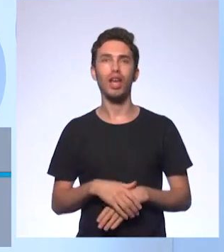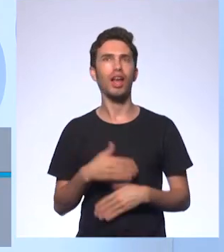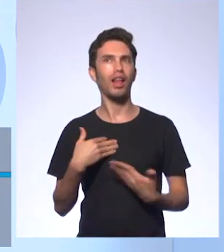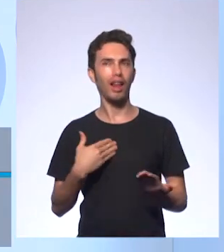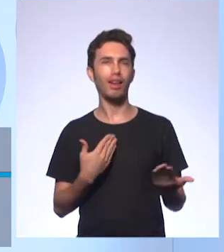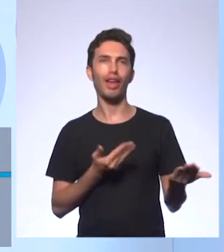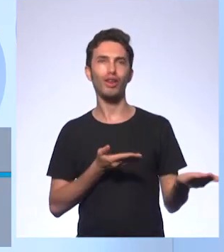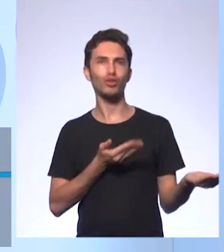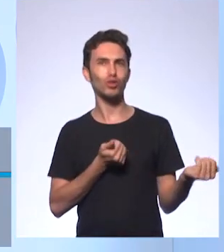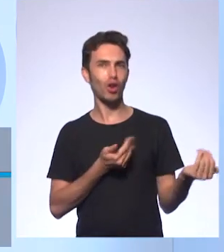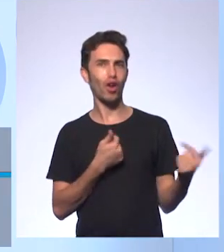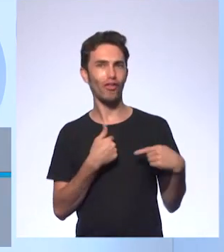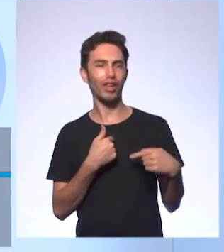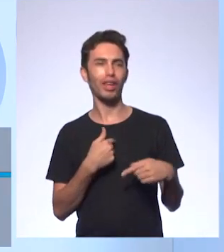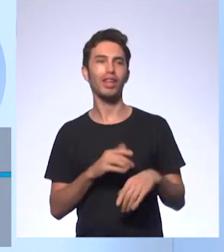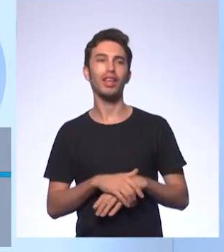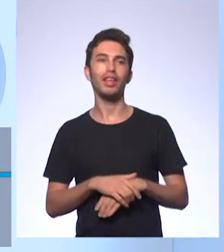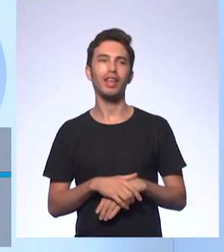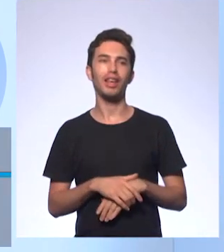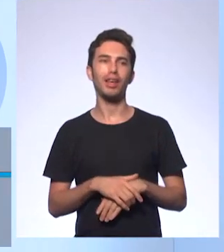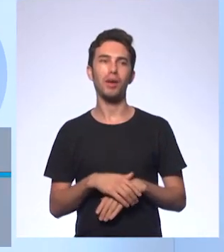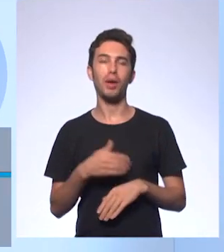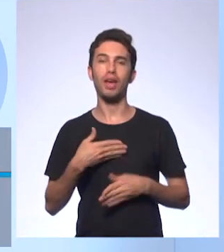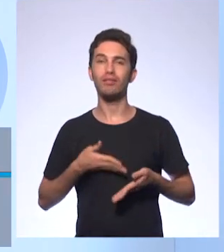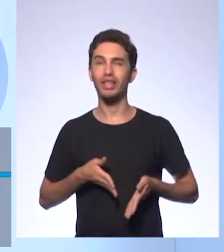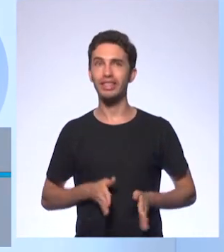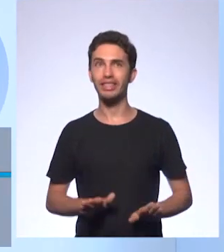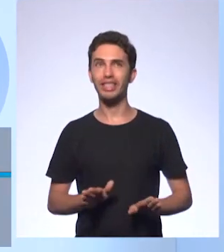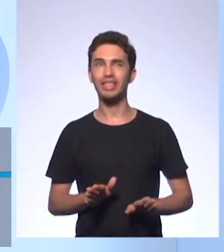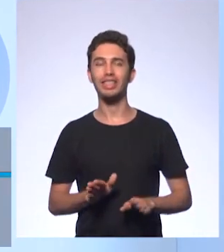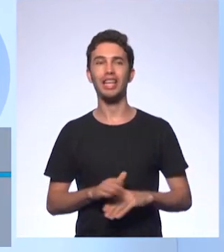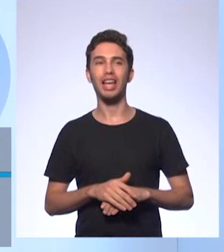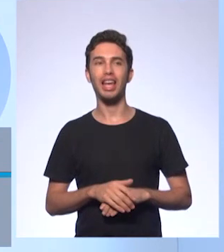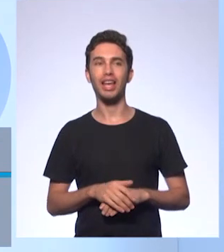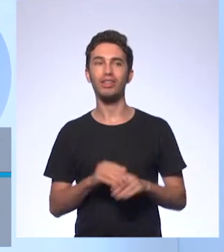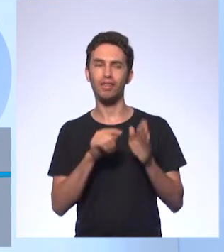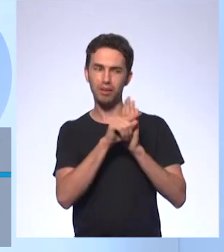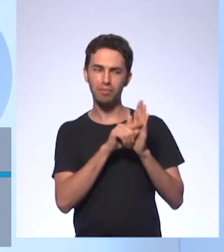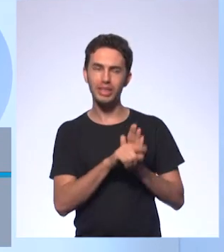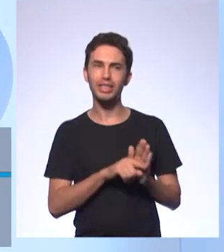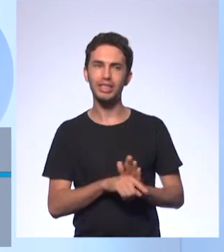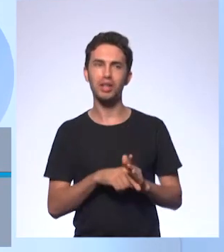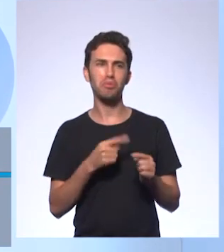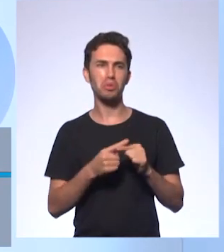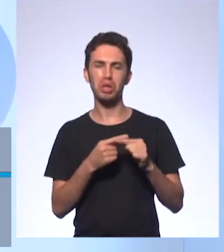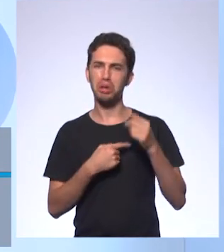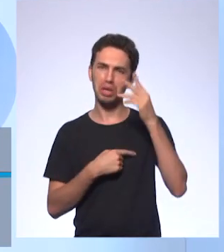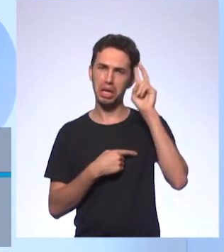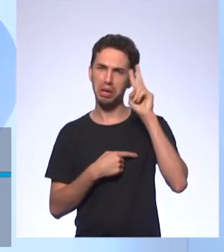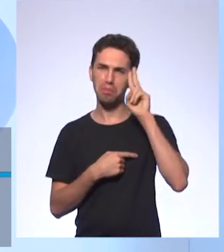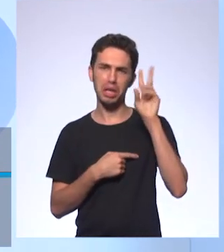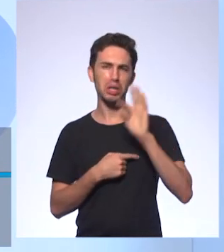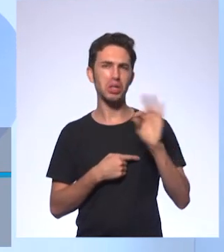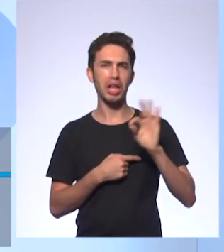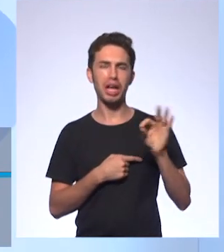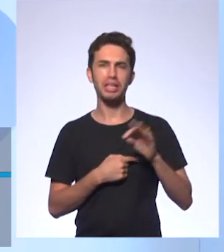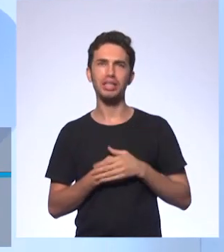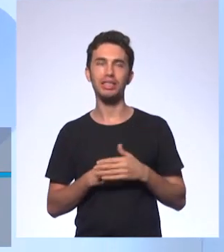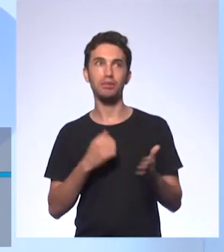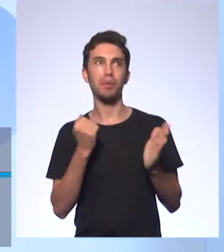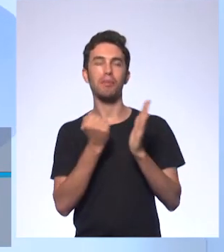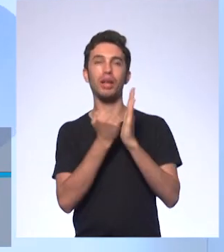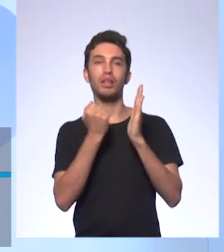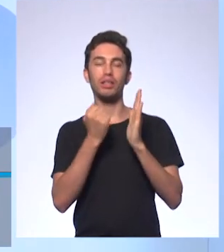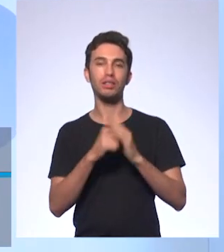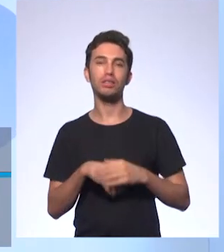novinho. Vamos lá, no meu nascimento, eu estava pesquisando, viu? Porque eu não lembrava de nada, assim, tão